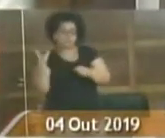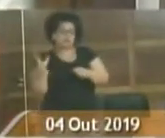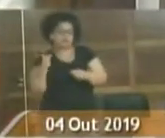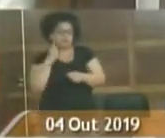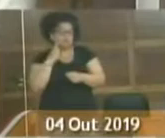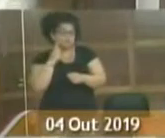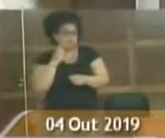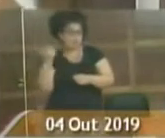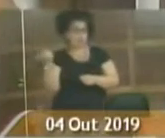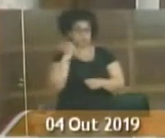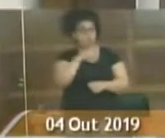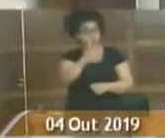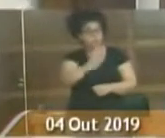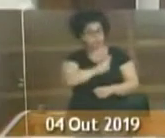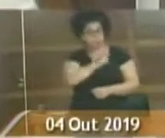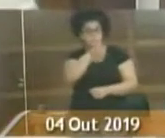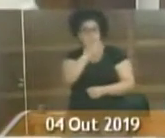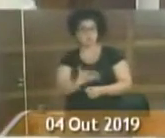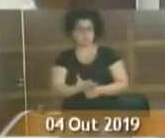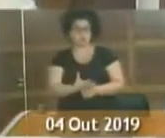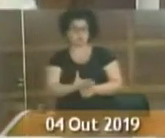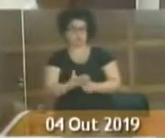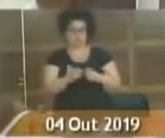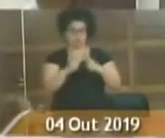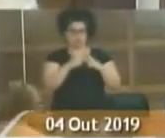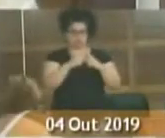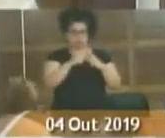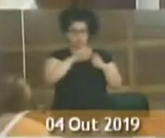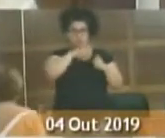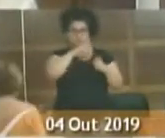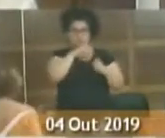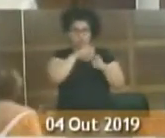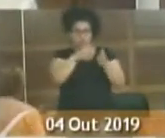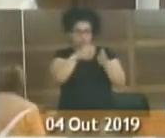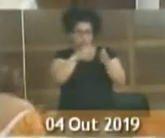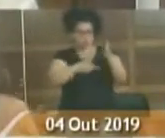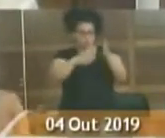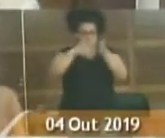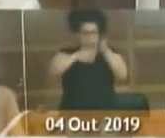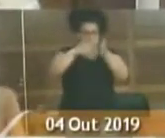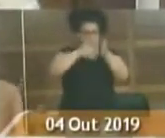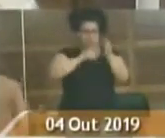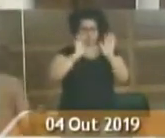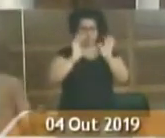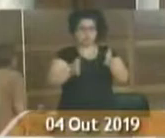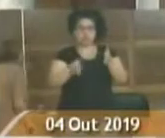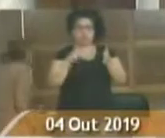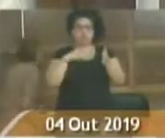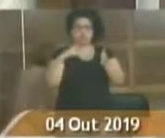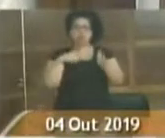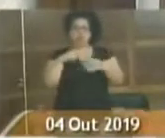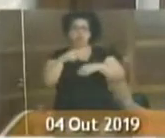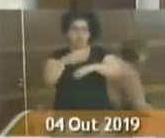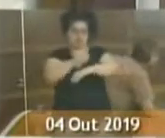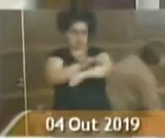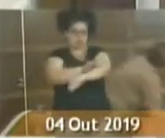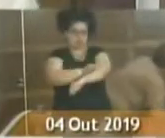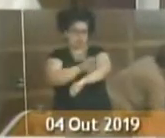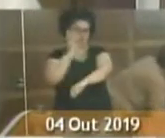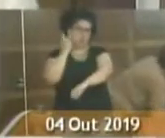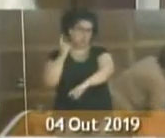animal para ver. Na veterinária, o laser, ele já existe, já tem livro, mas em feridas normais,